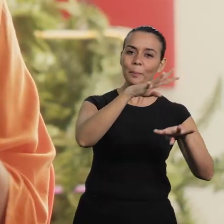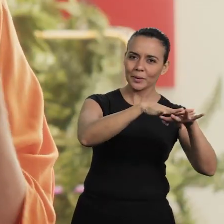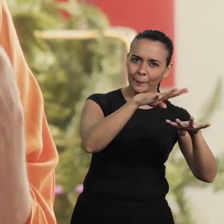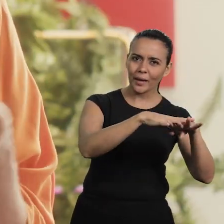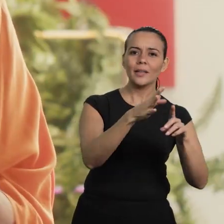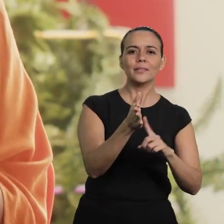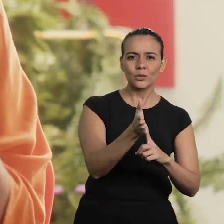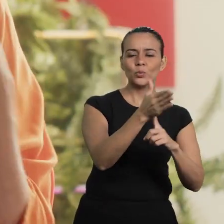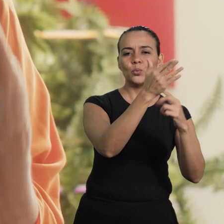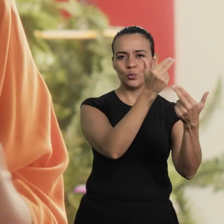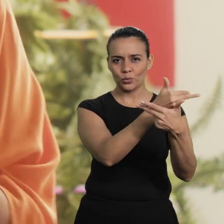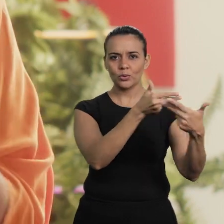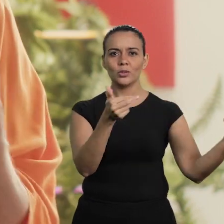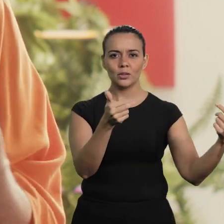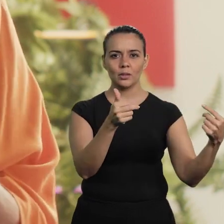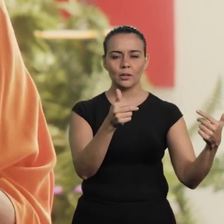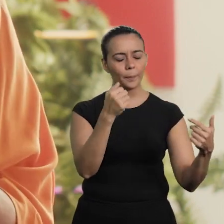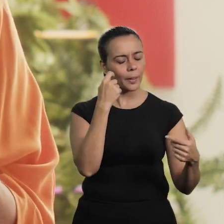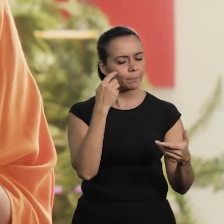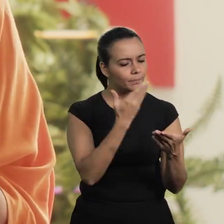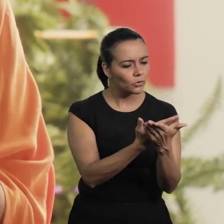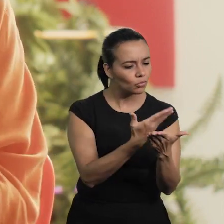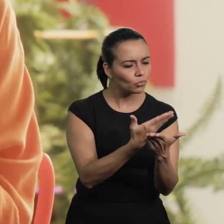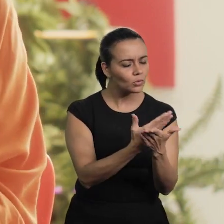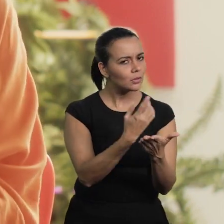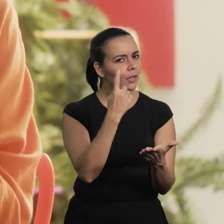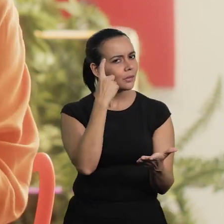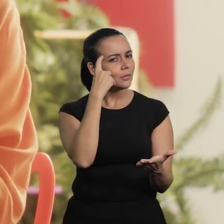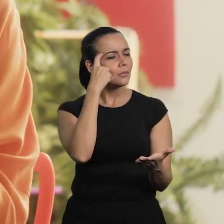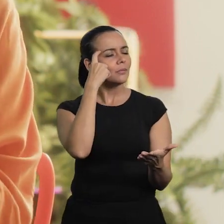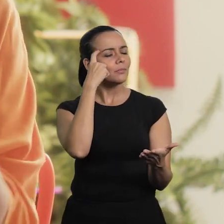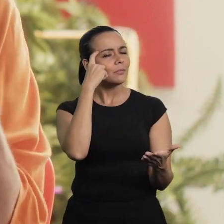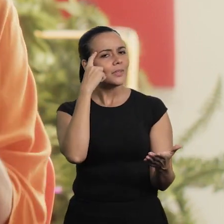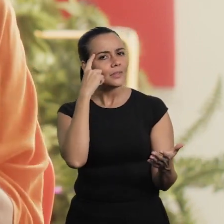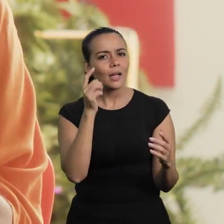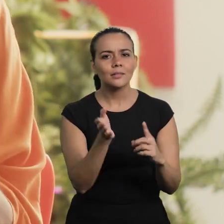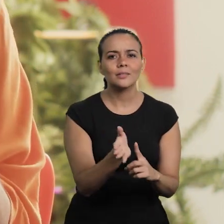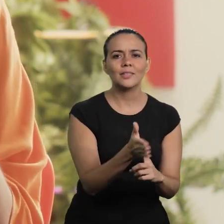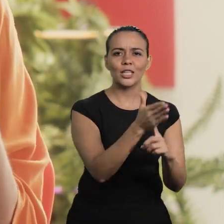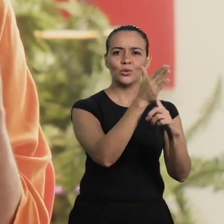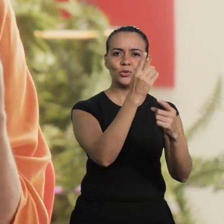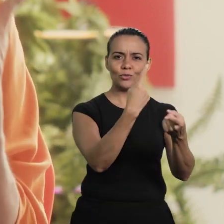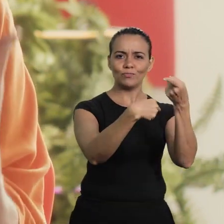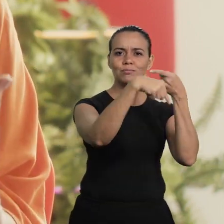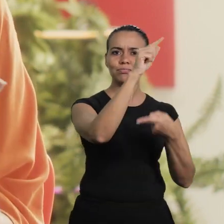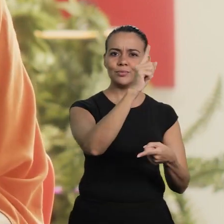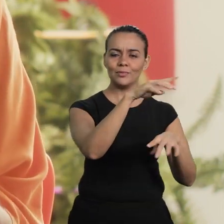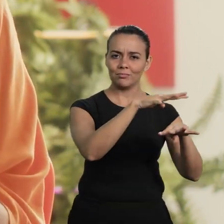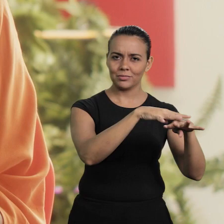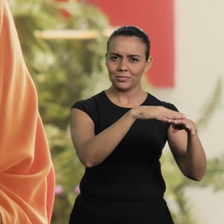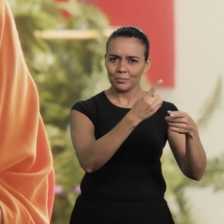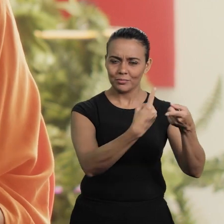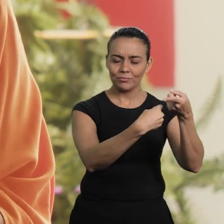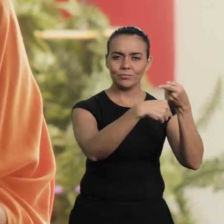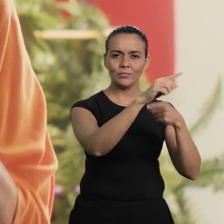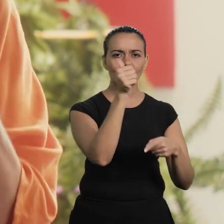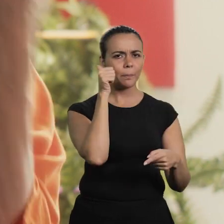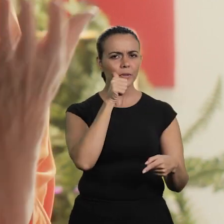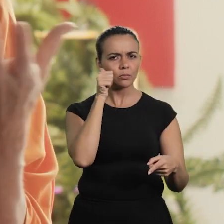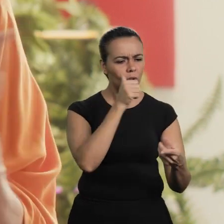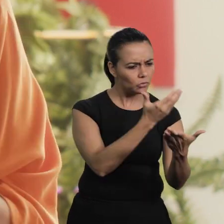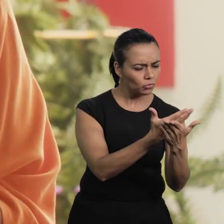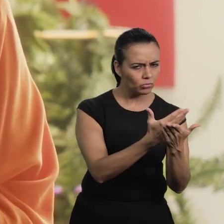criar, né, inovações para atrair mulheres para a tecnologia, para mulheres nas exatas, para que